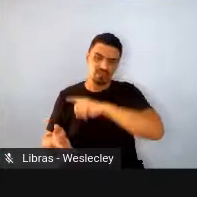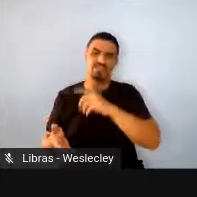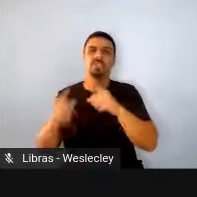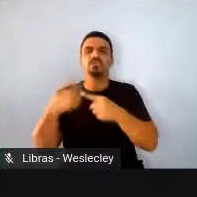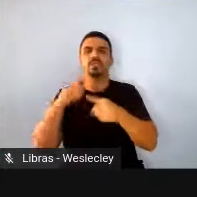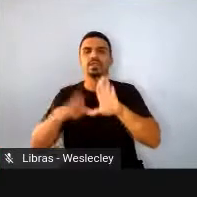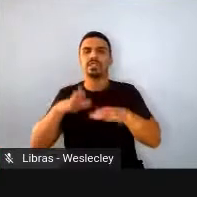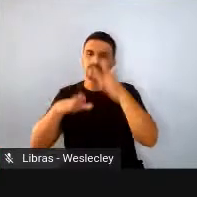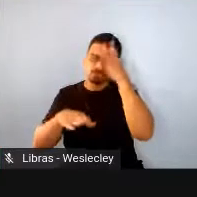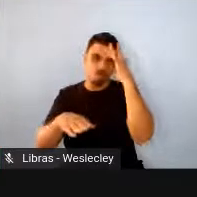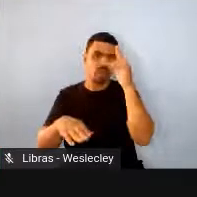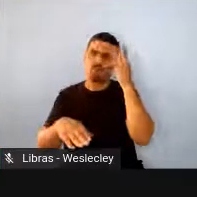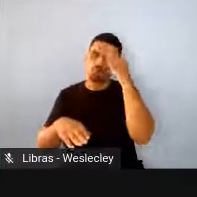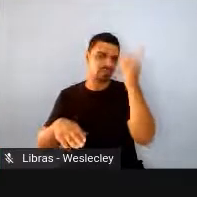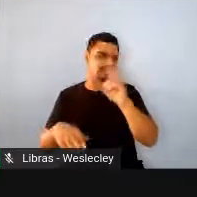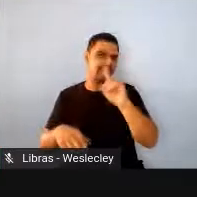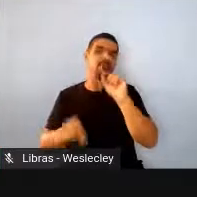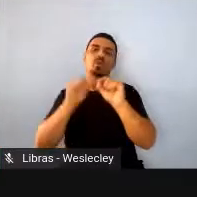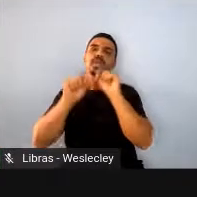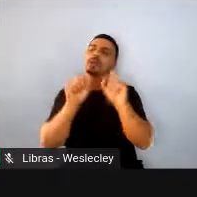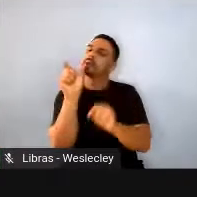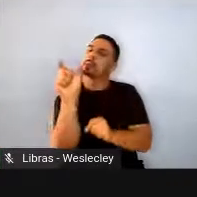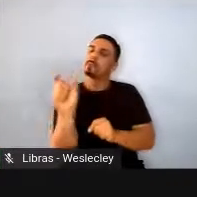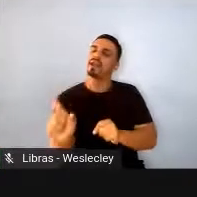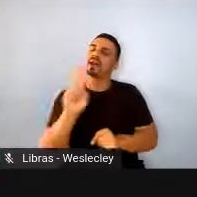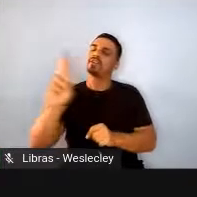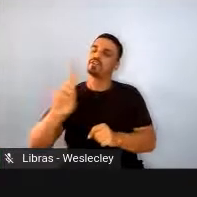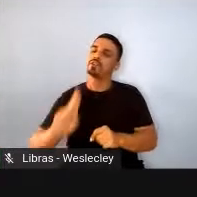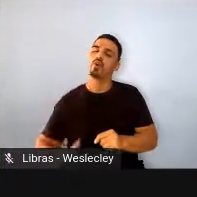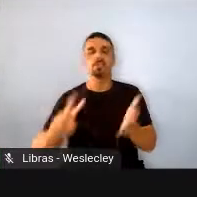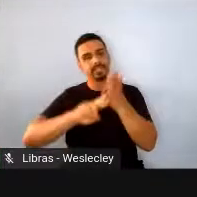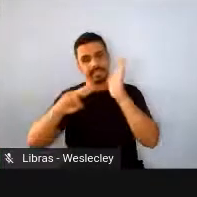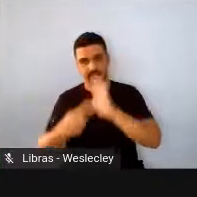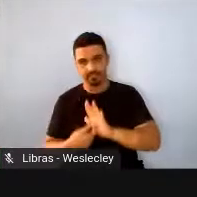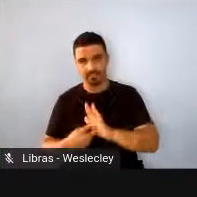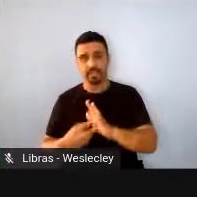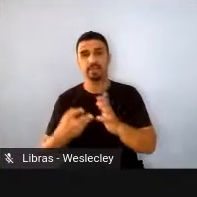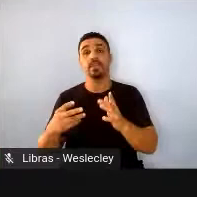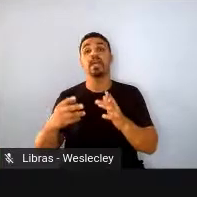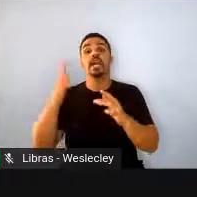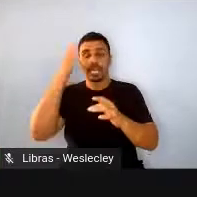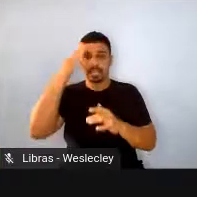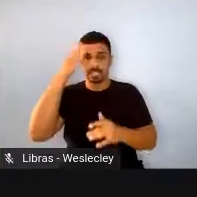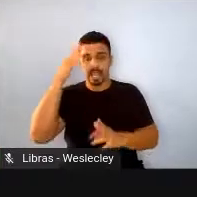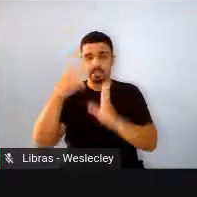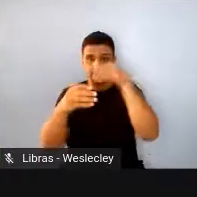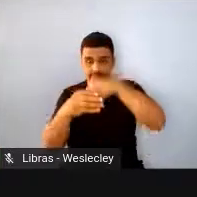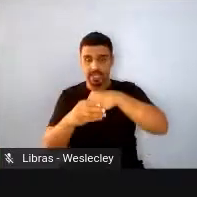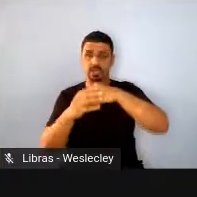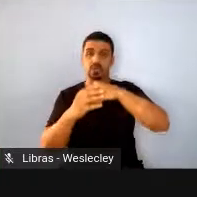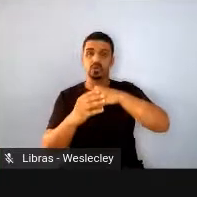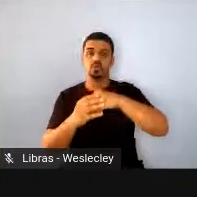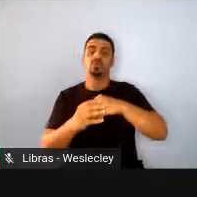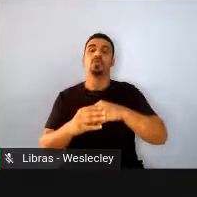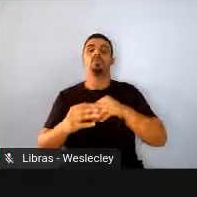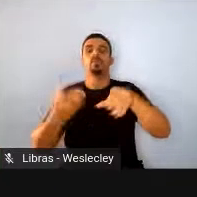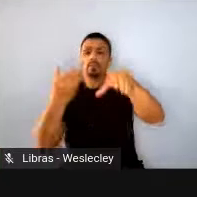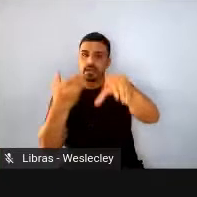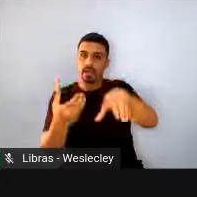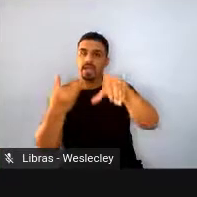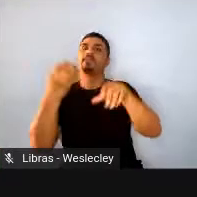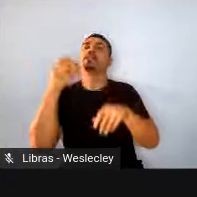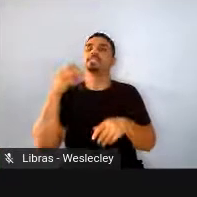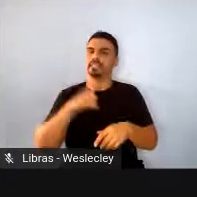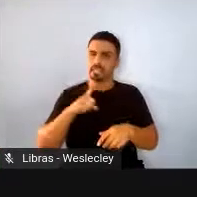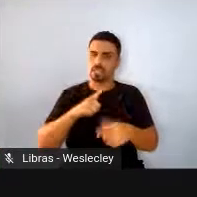bem técnica, né? E a gente lembra que os parlamentos são lugares onde a linguagem técnica ela é muito predominante. Já deu